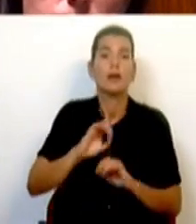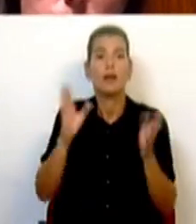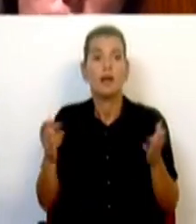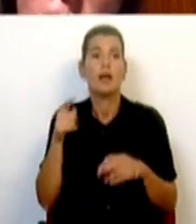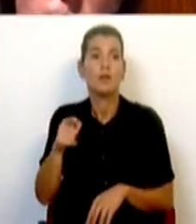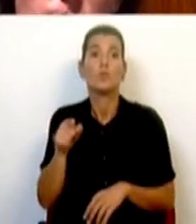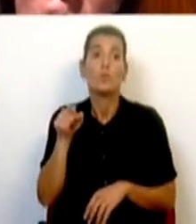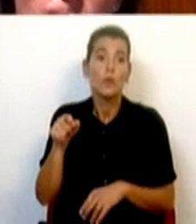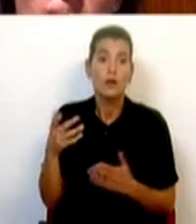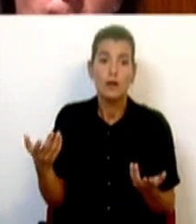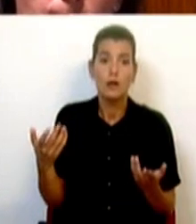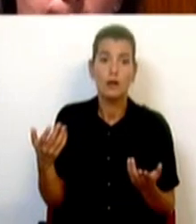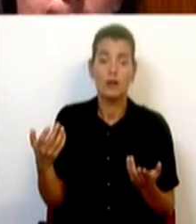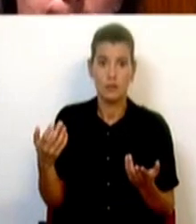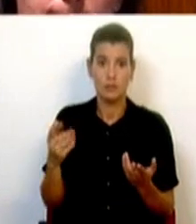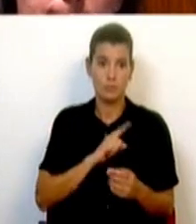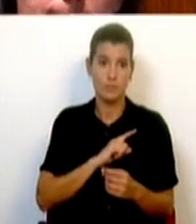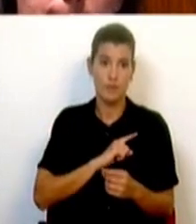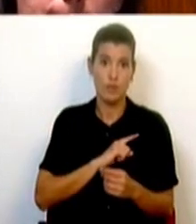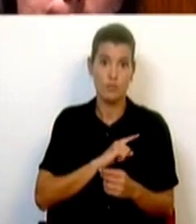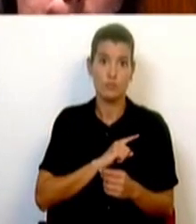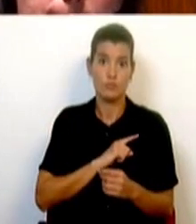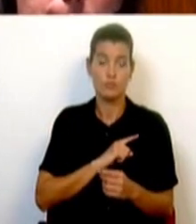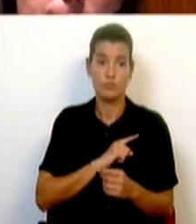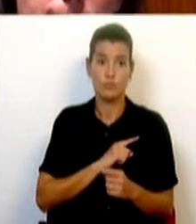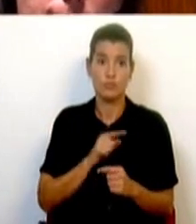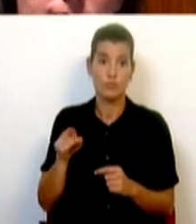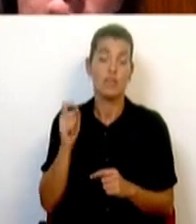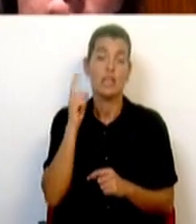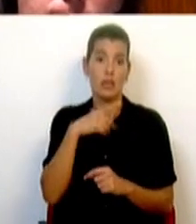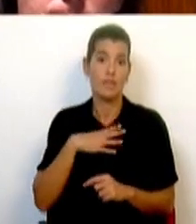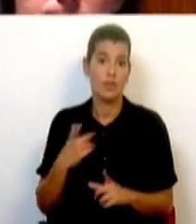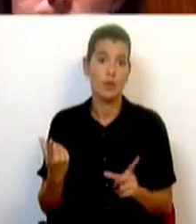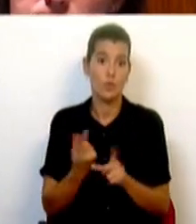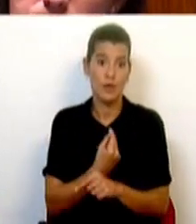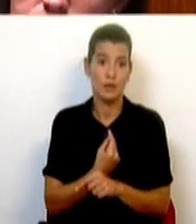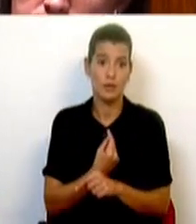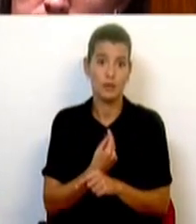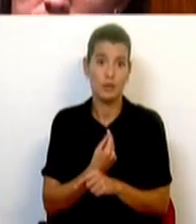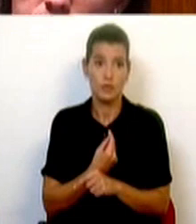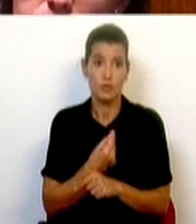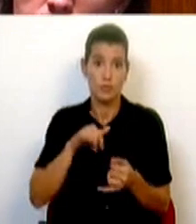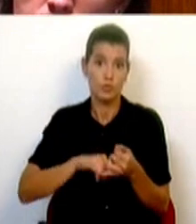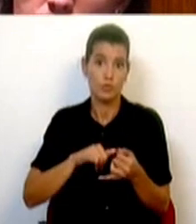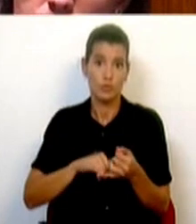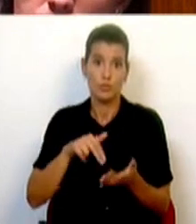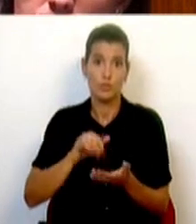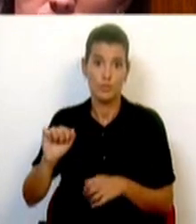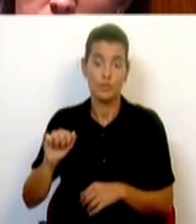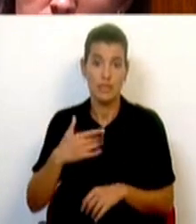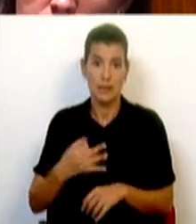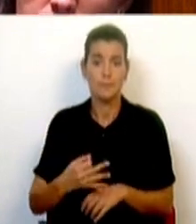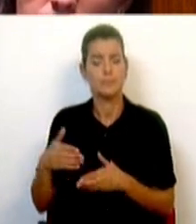em função daquilo que for o privado em que vai adquirir a sua posição na TAP. Portanto, a